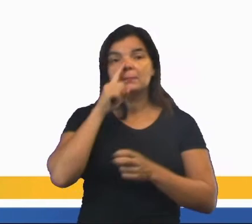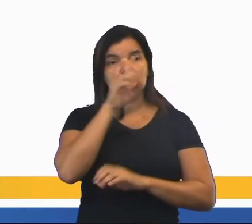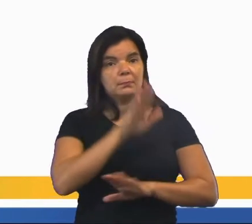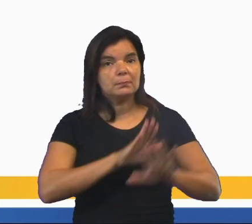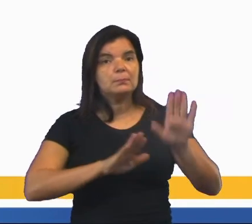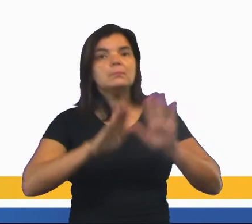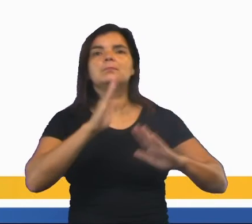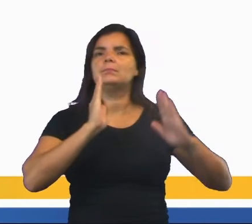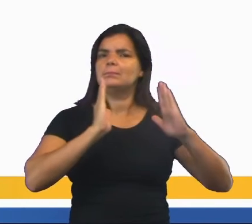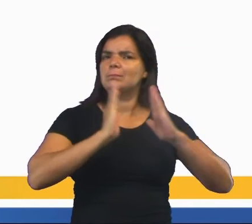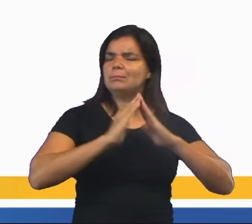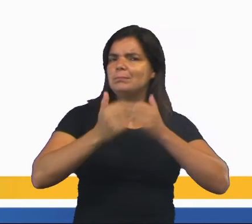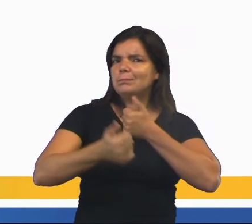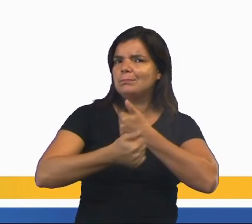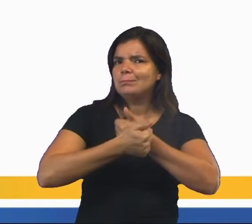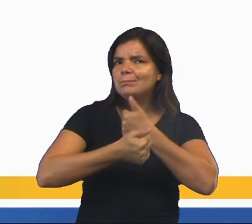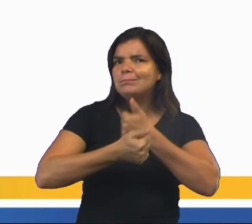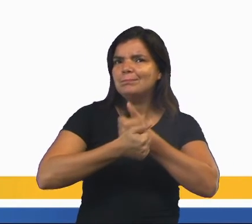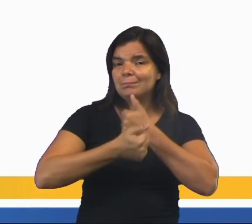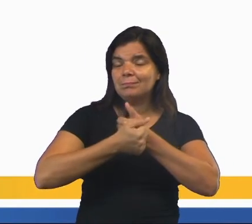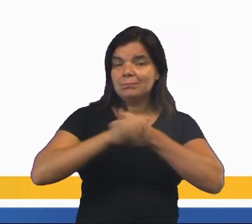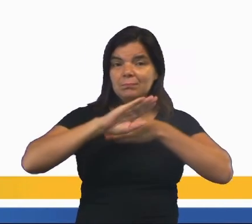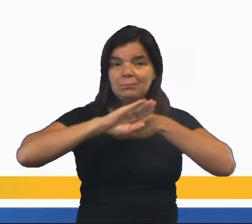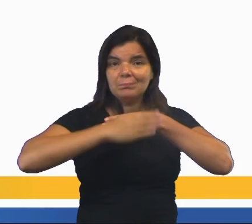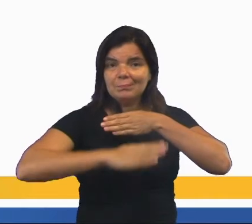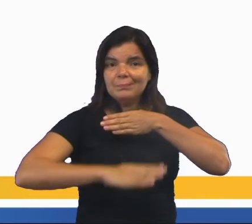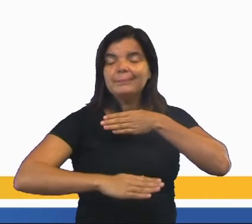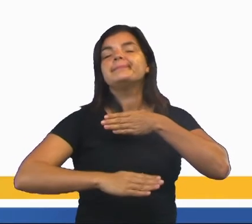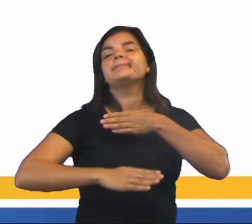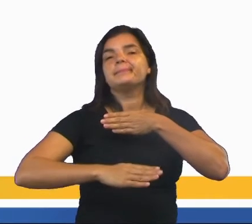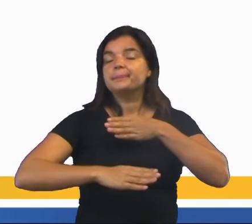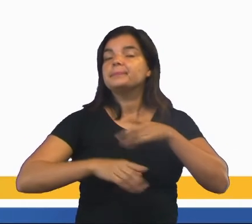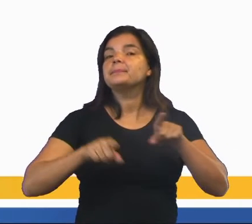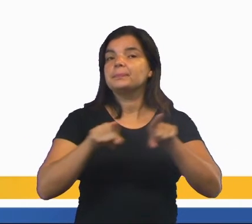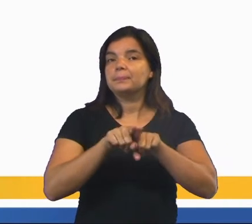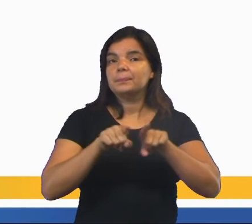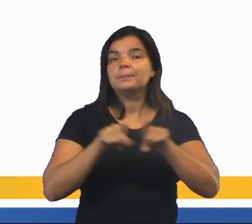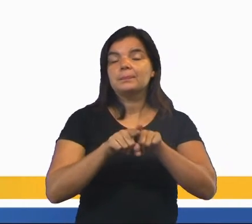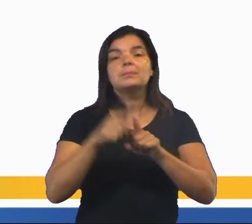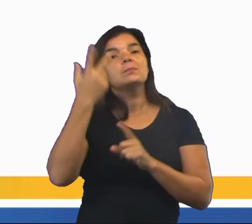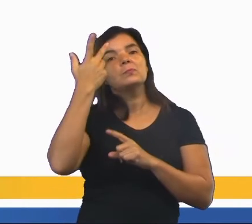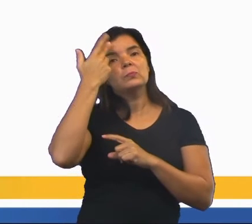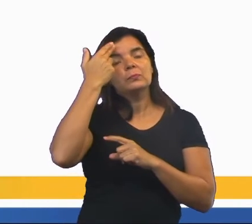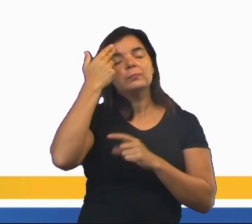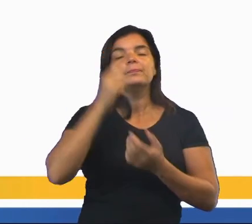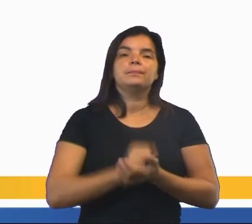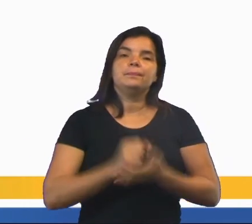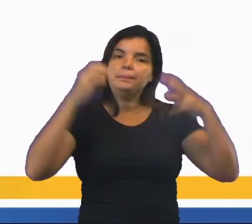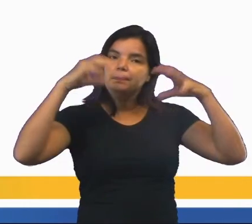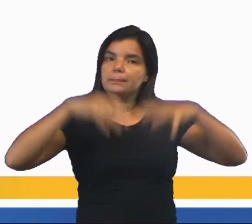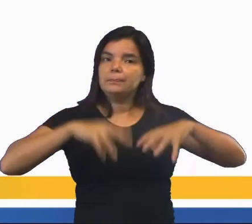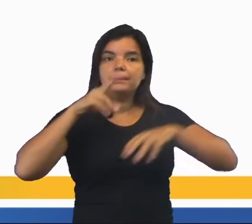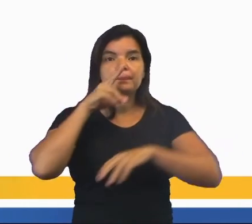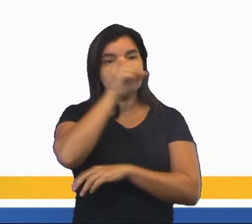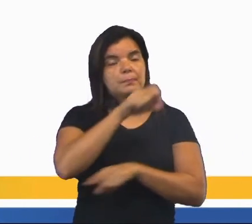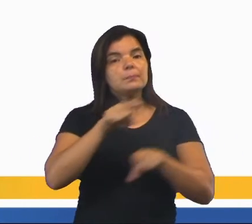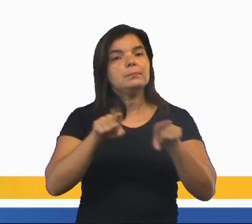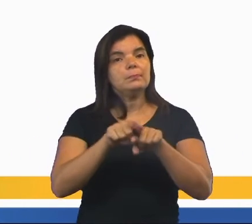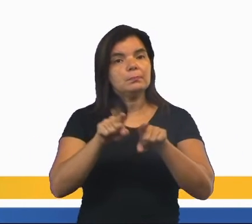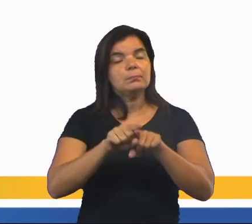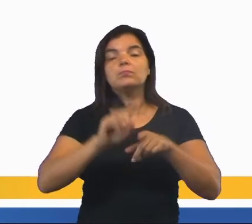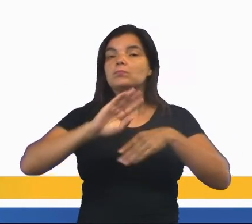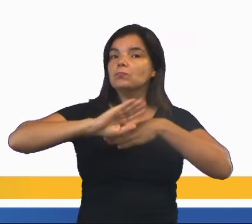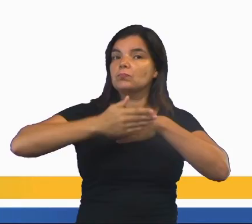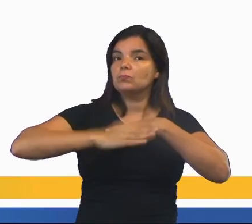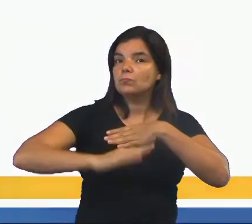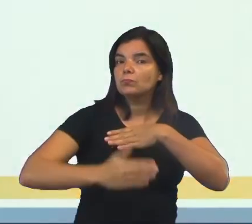há naquelas casas mais próximas àquela área de desbarrancamento? Até mesmo com o fenômeno natural, uma forte chuva, isso tudo pode